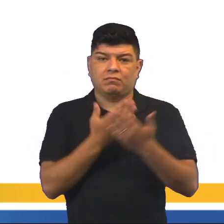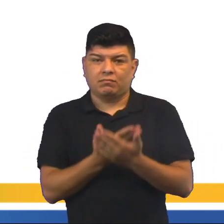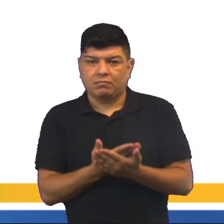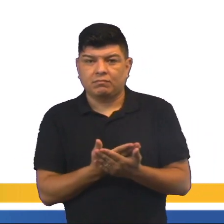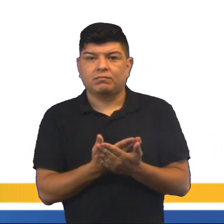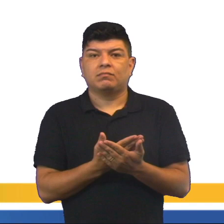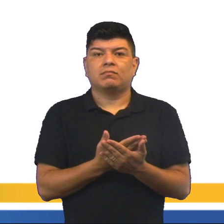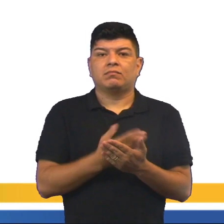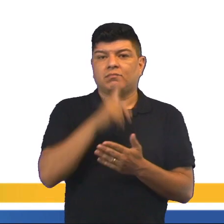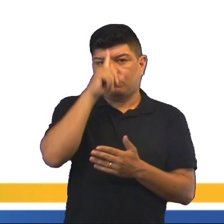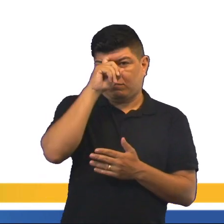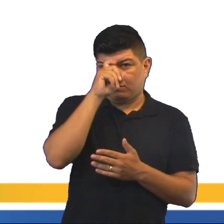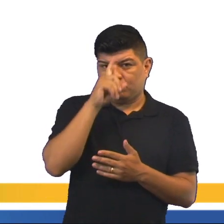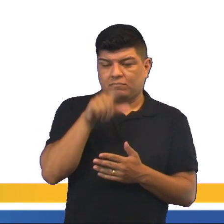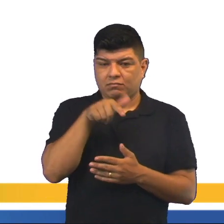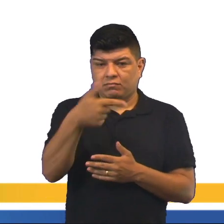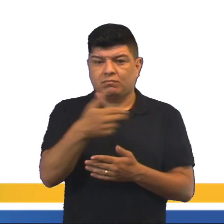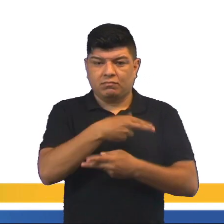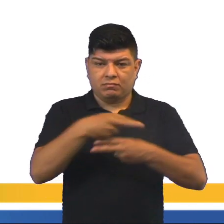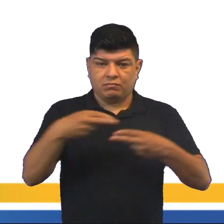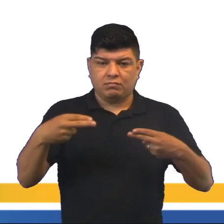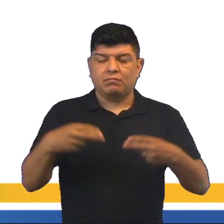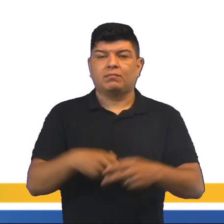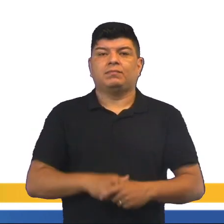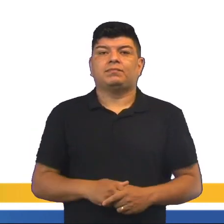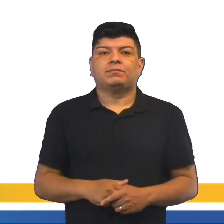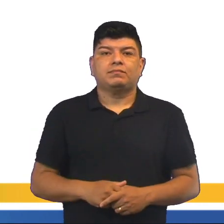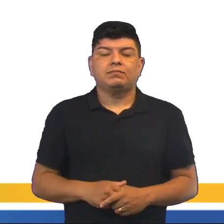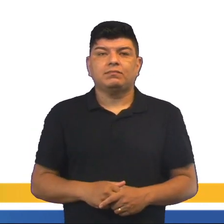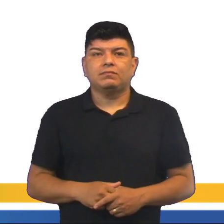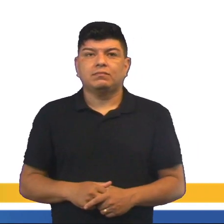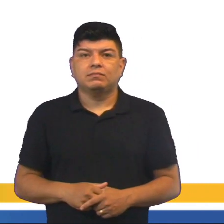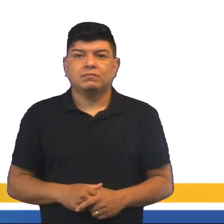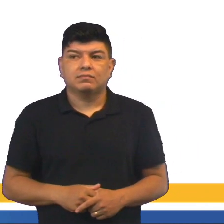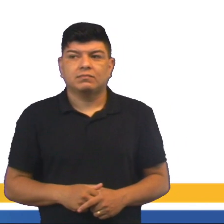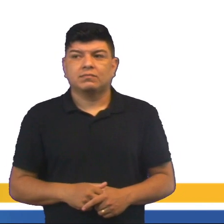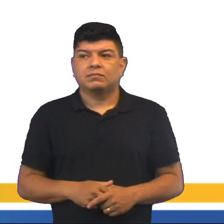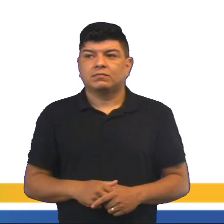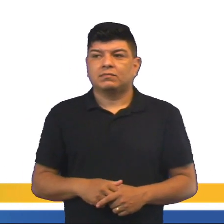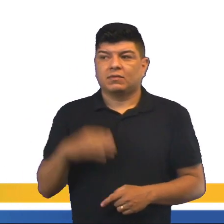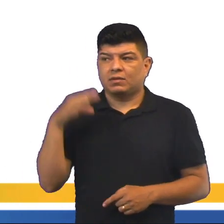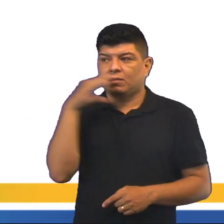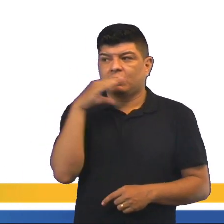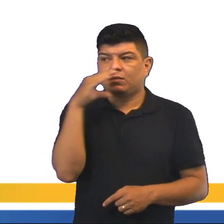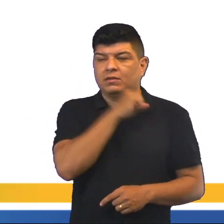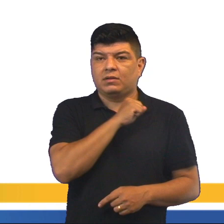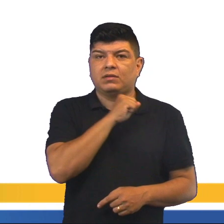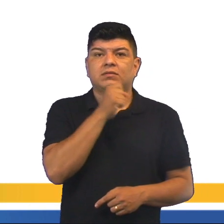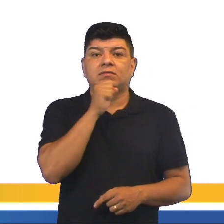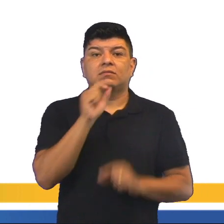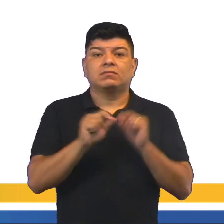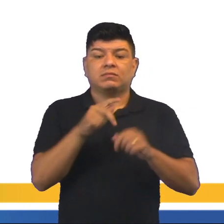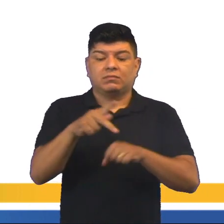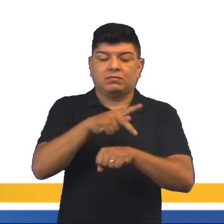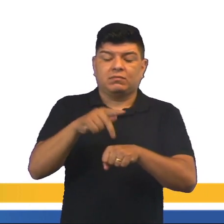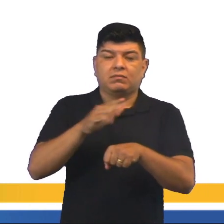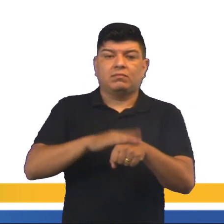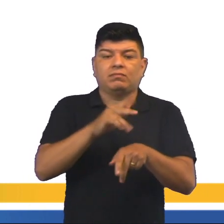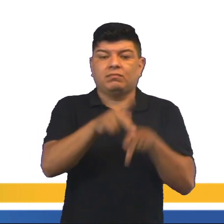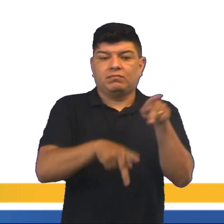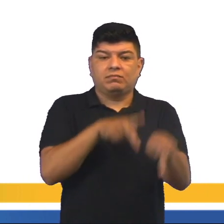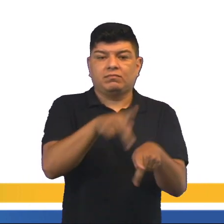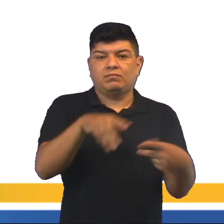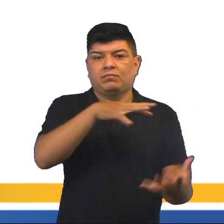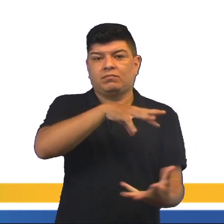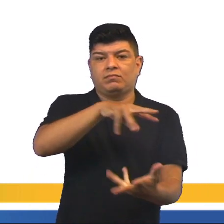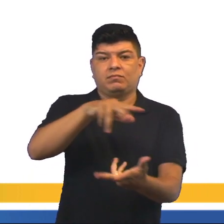escolas, né, hospitais e outras coisas mais, ok? Aí nós vamos só passar rapidamente o ranking dos países mais populosos